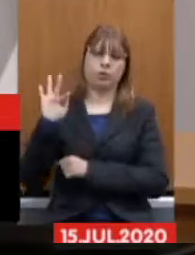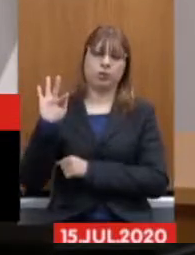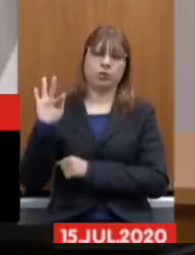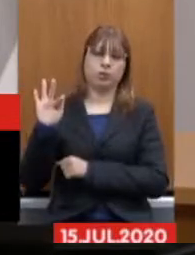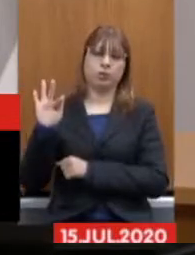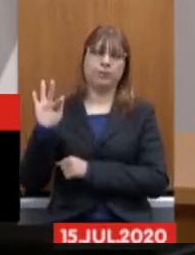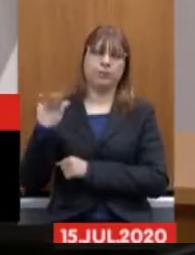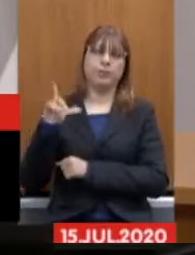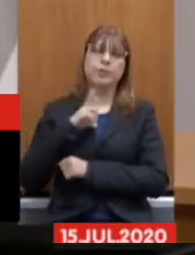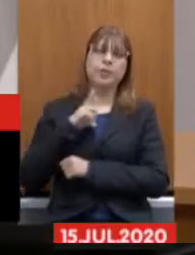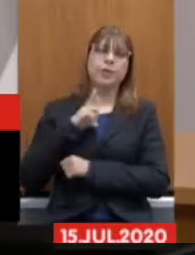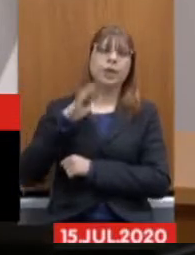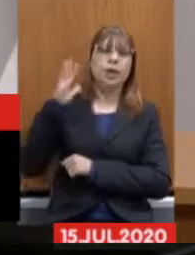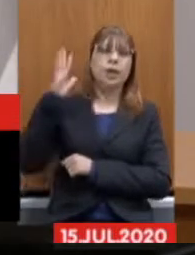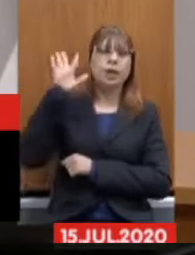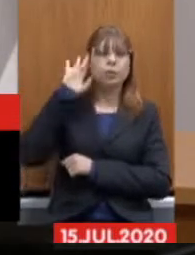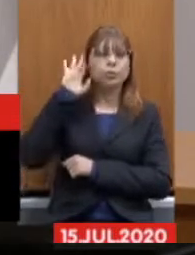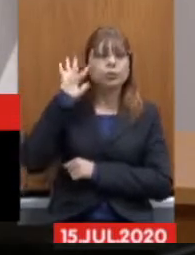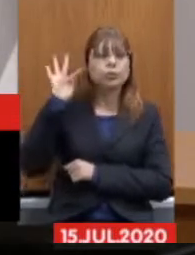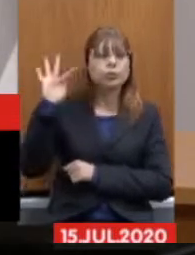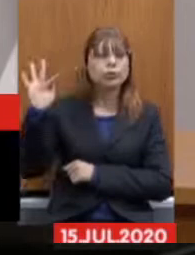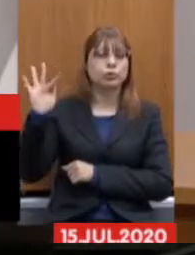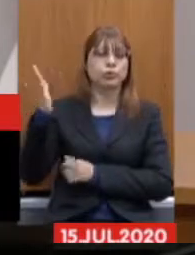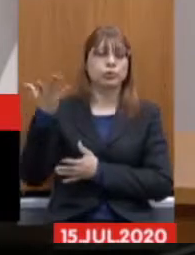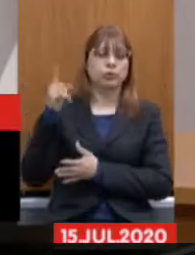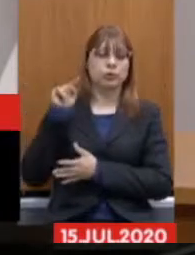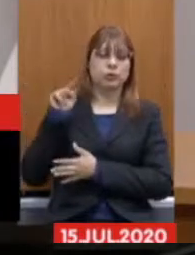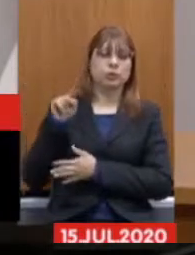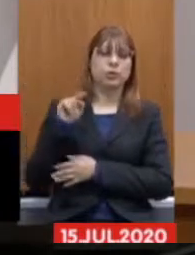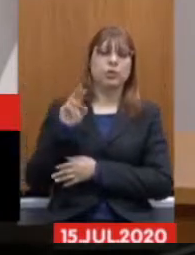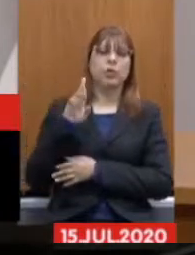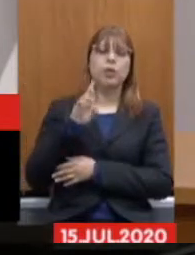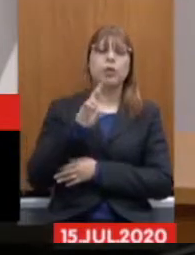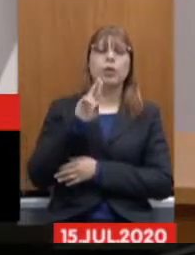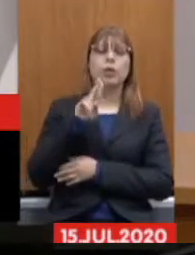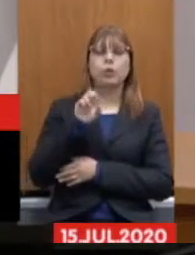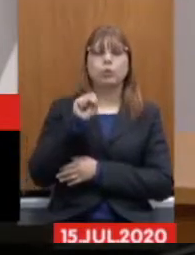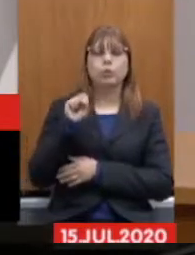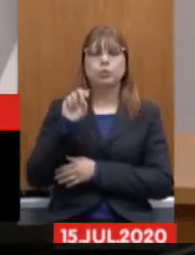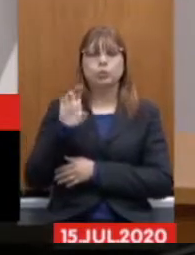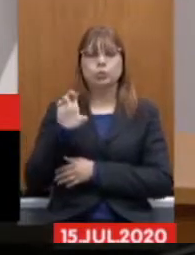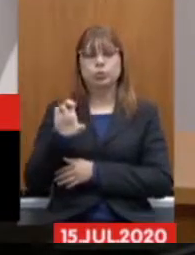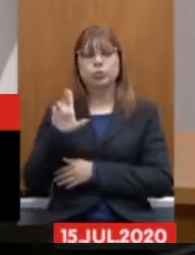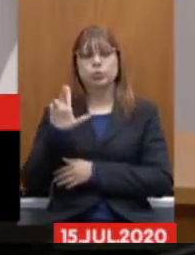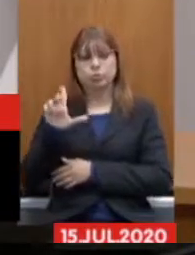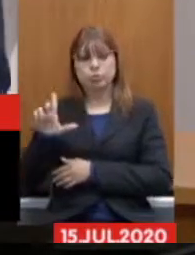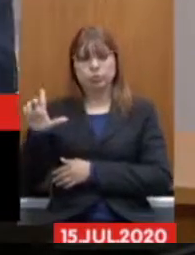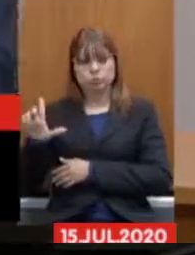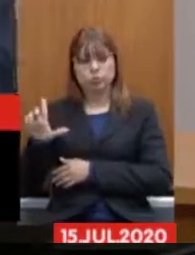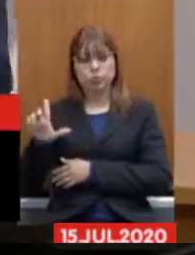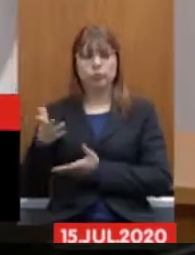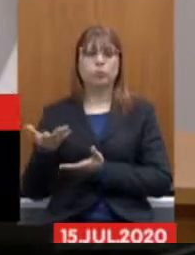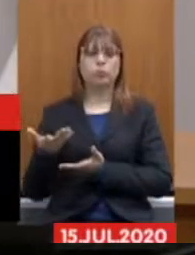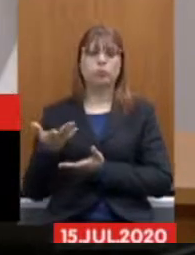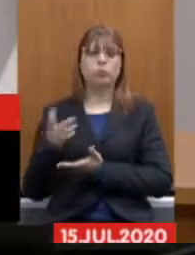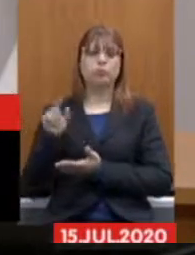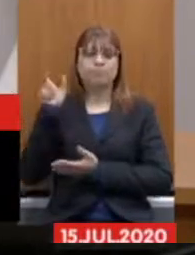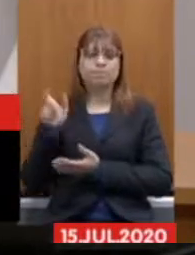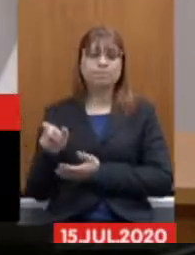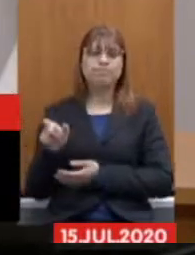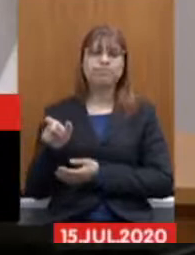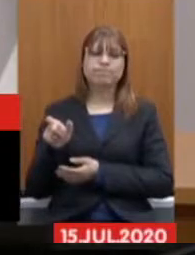filósofos inspiradores da revolução francesa forro sua o sol na sua